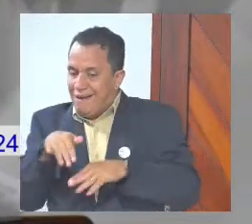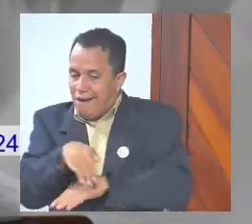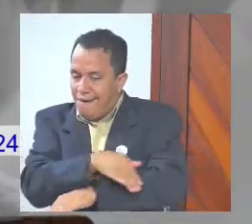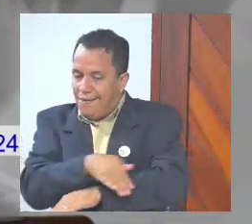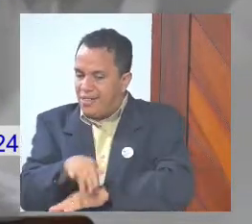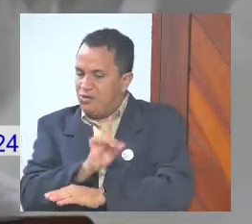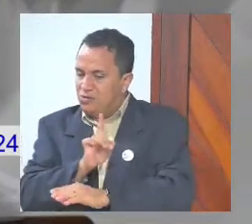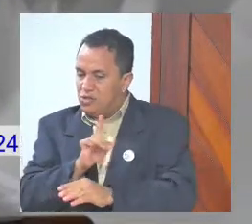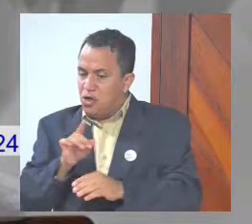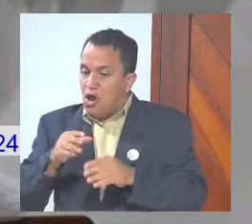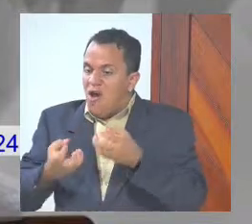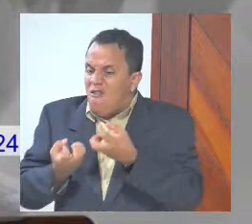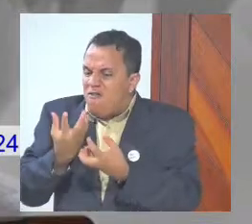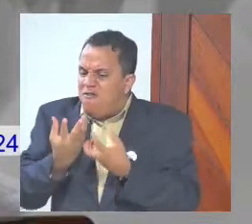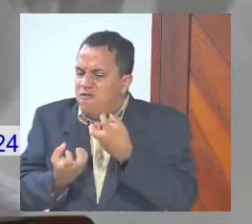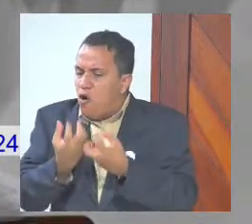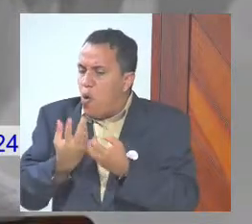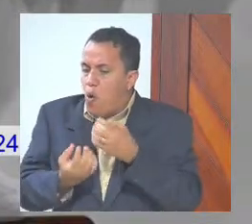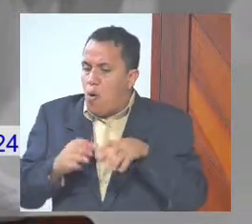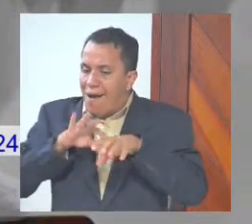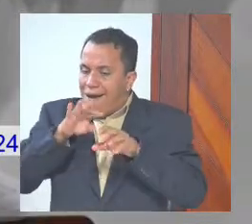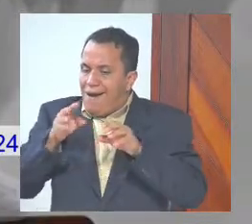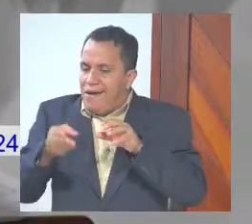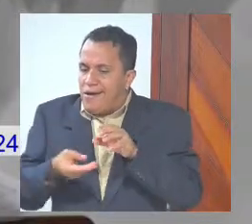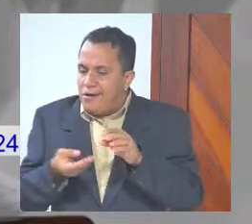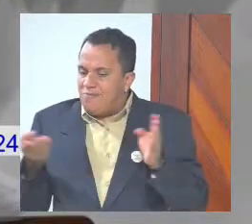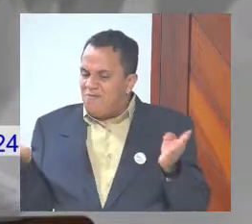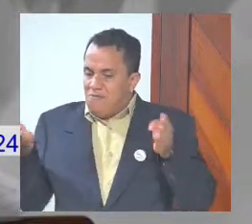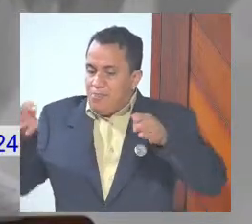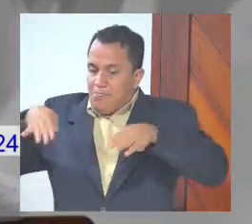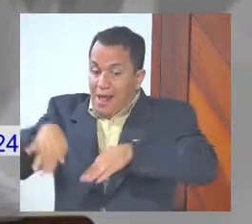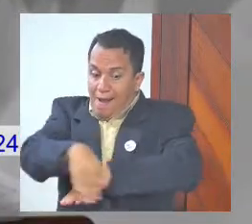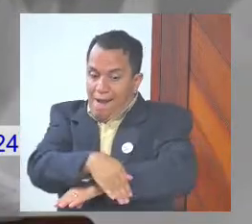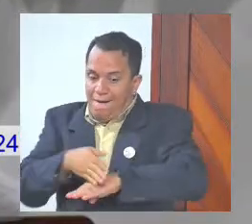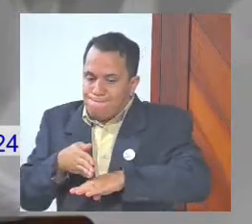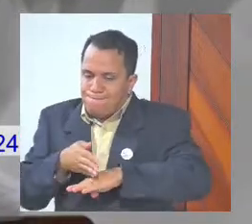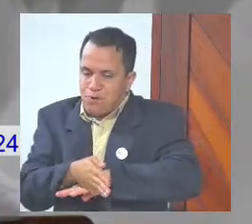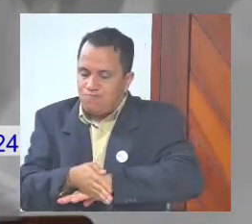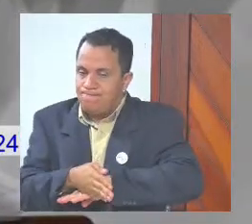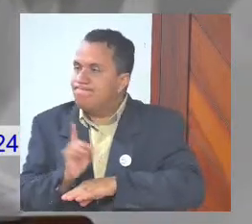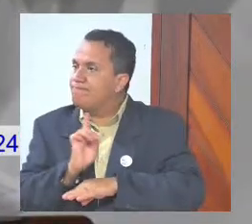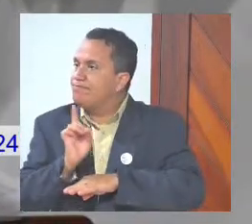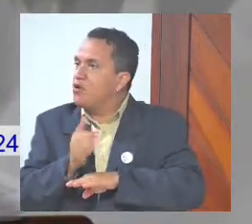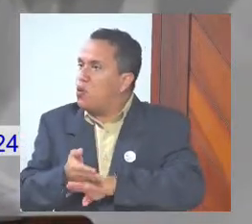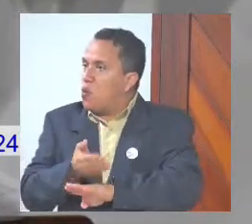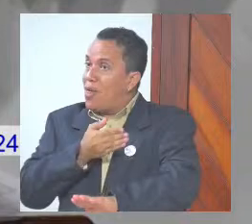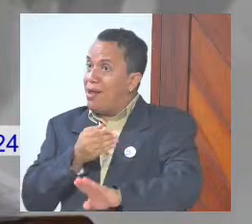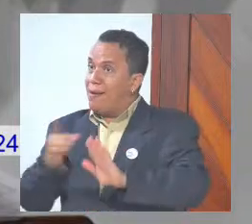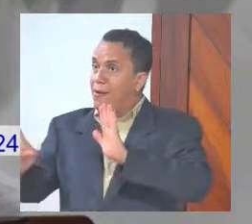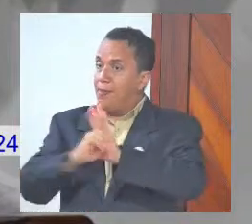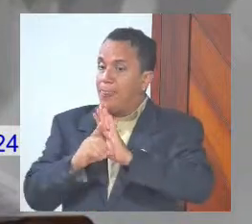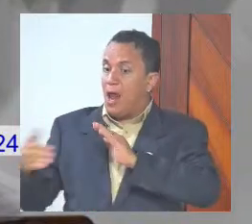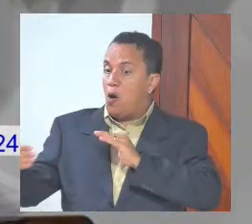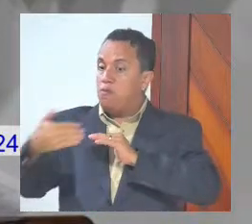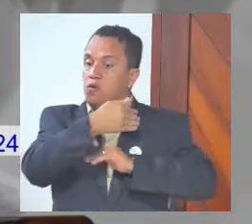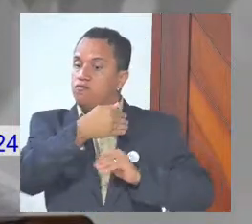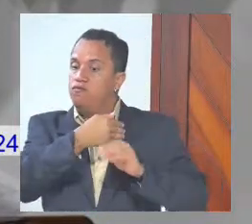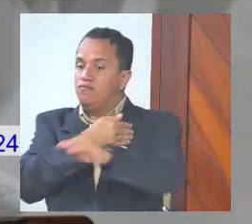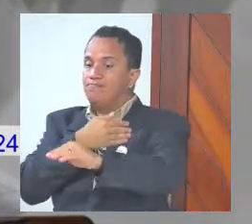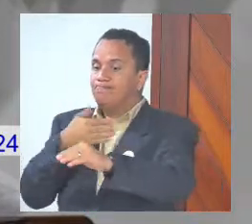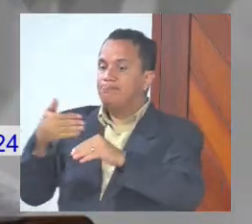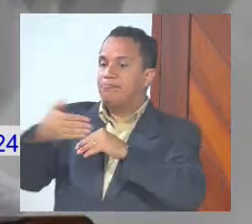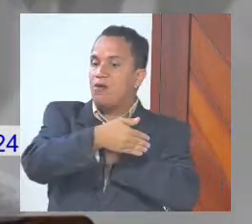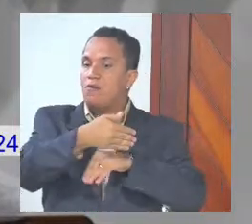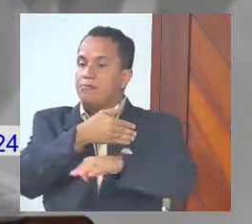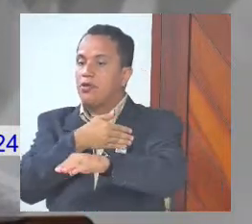ruas, tocar fogo em pneu, fechar estradas, tirando também o direito de ir e vir.